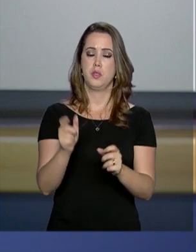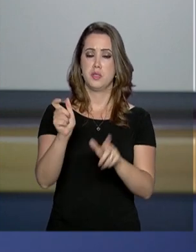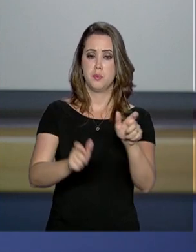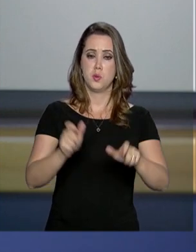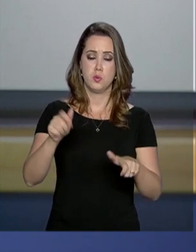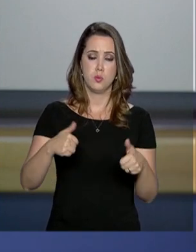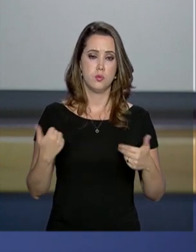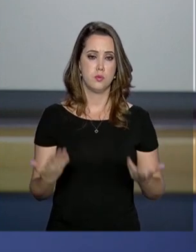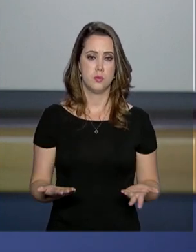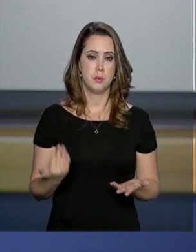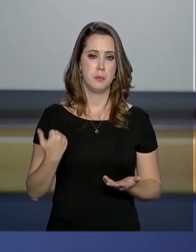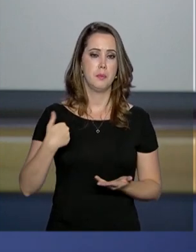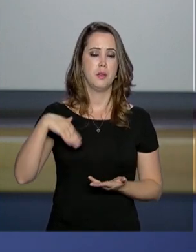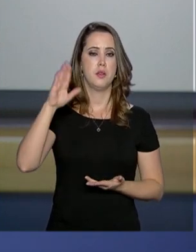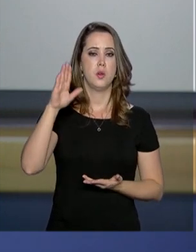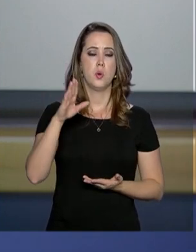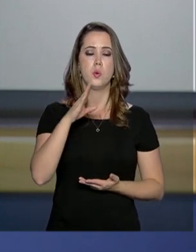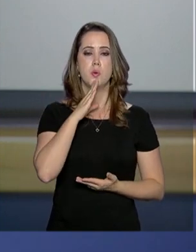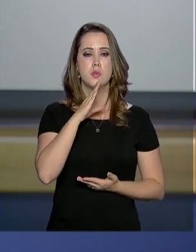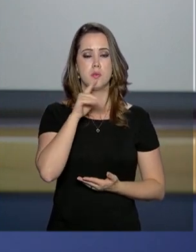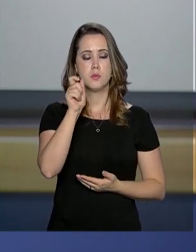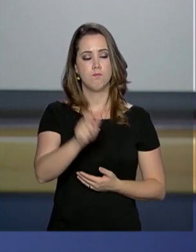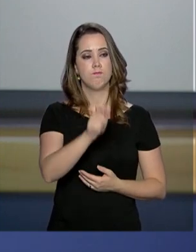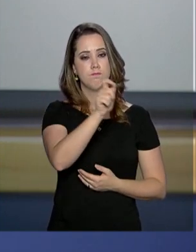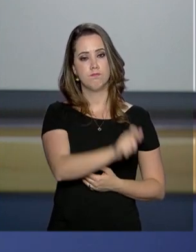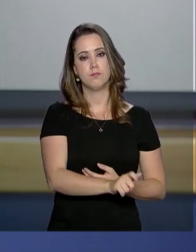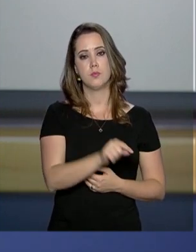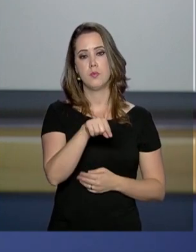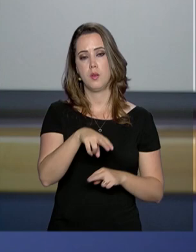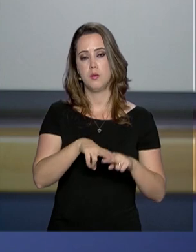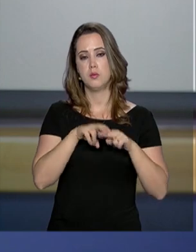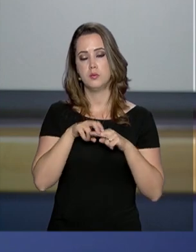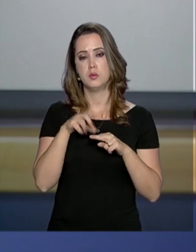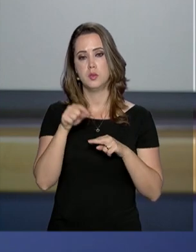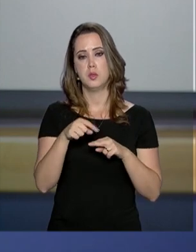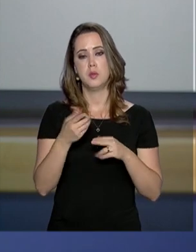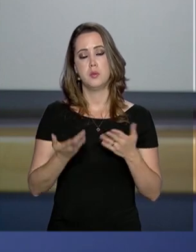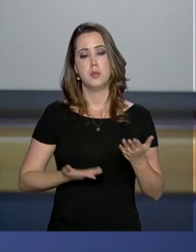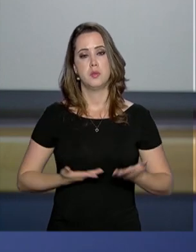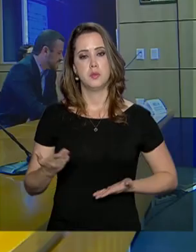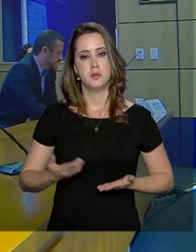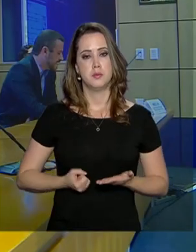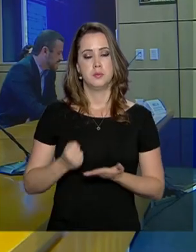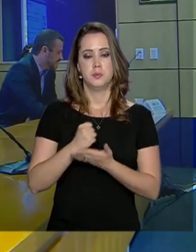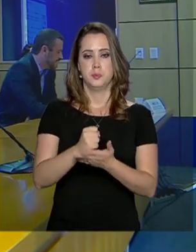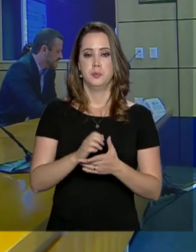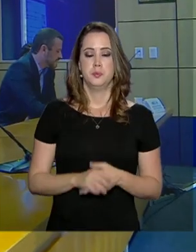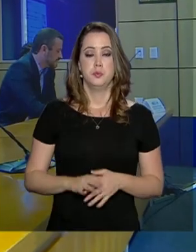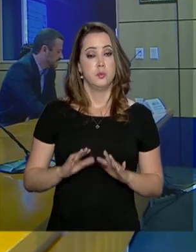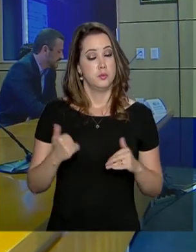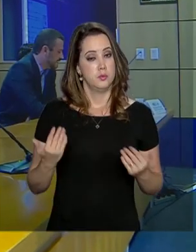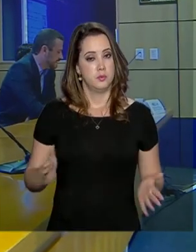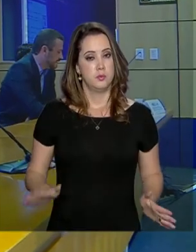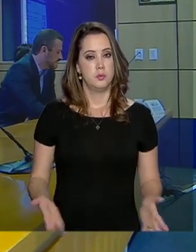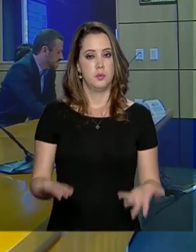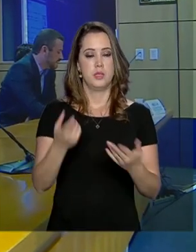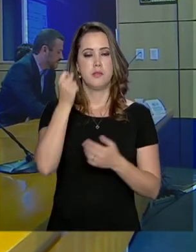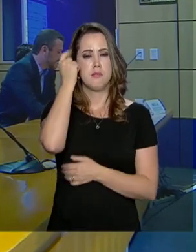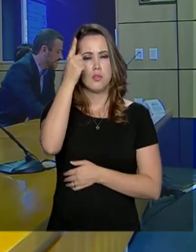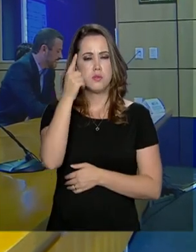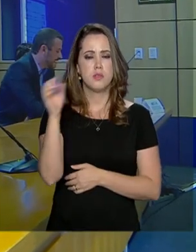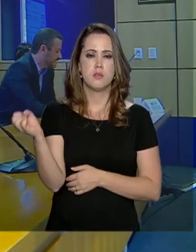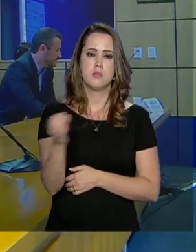consumidores, maior é o reconhecimento deles pelo serviço prestado. E para incentivar ideias